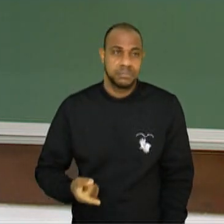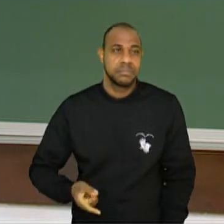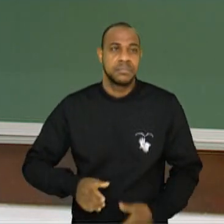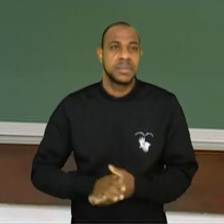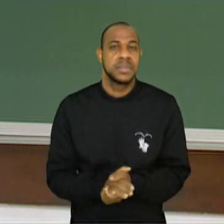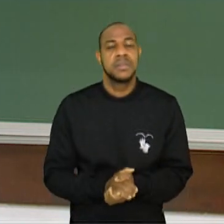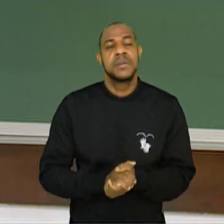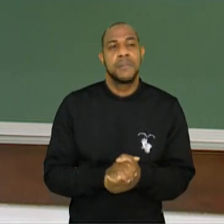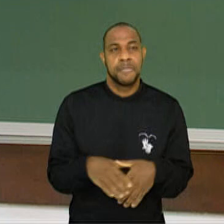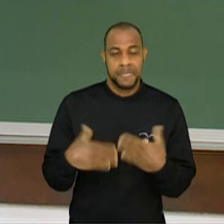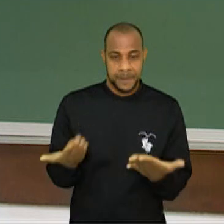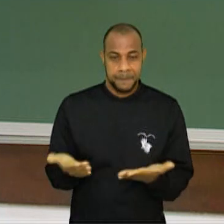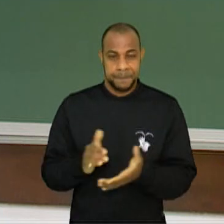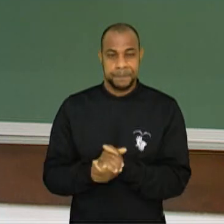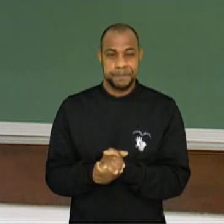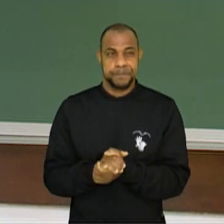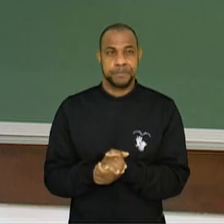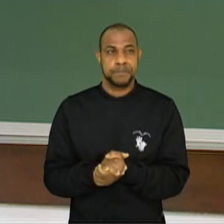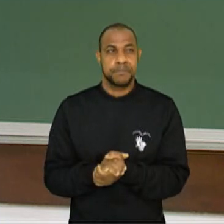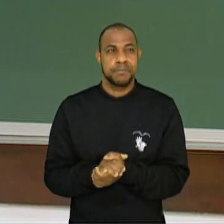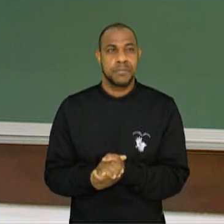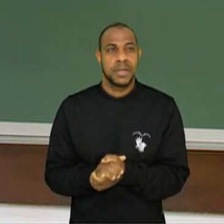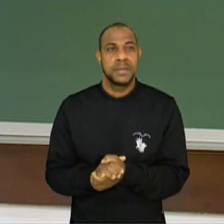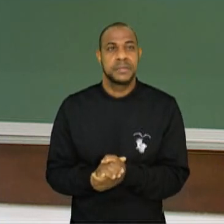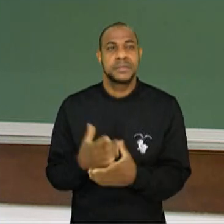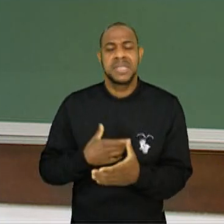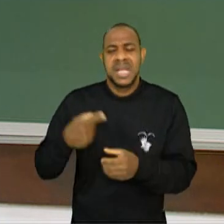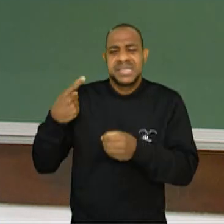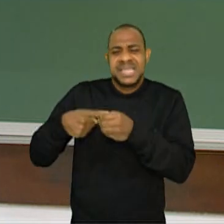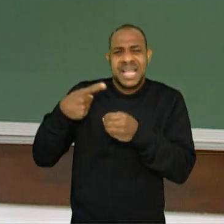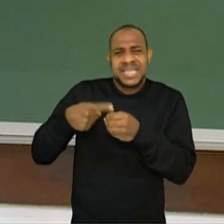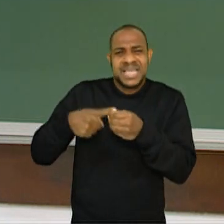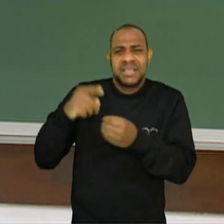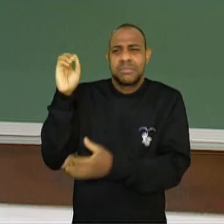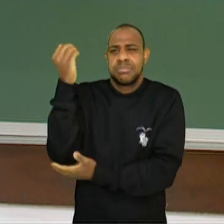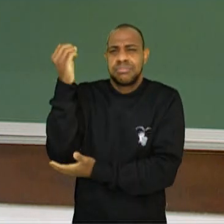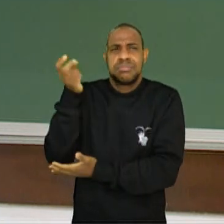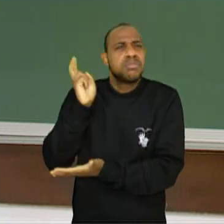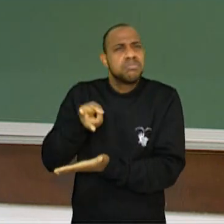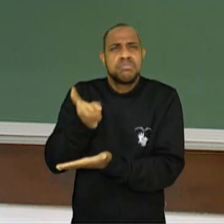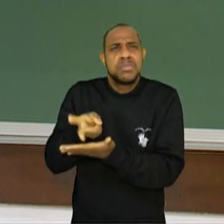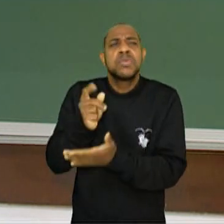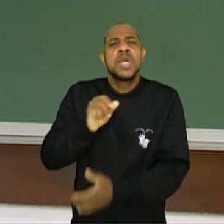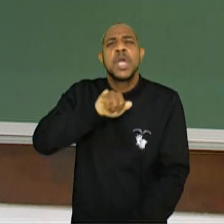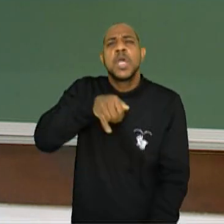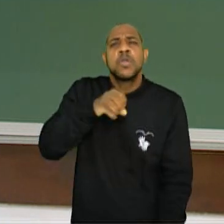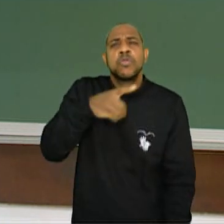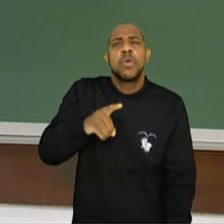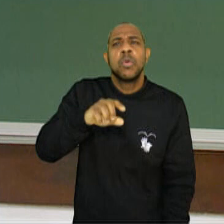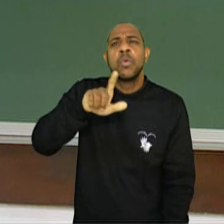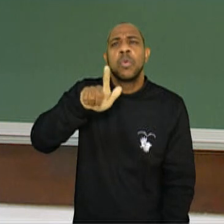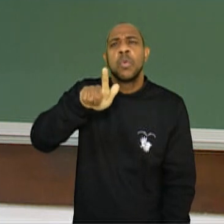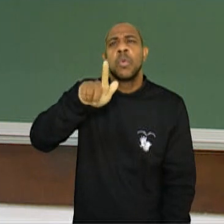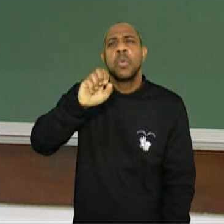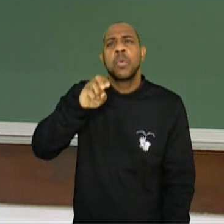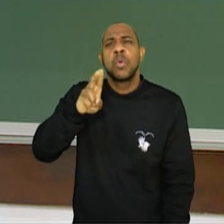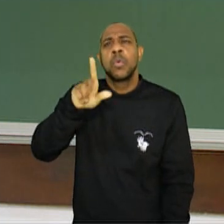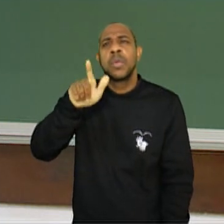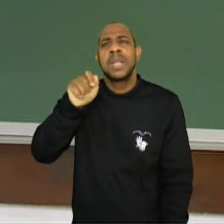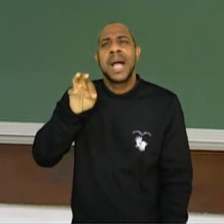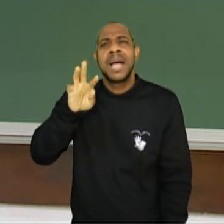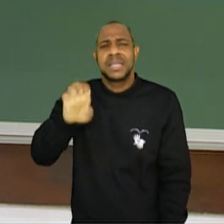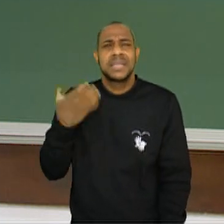político importante. De São Borja, da mesma cidade do João Goulart. E a gente lembra aqui o seguinte, os